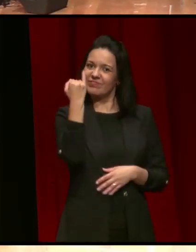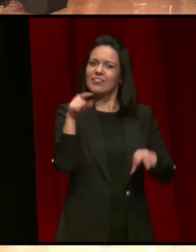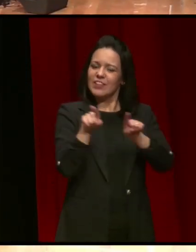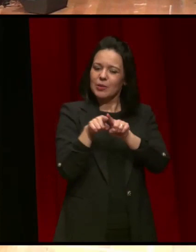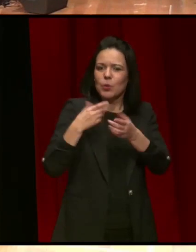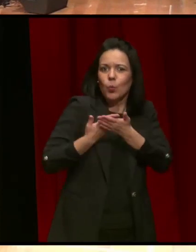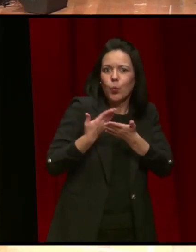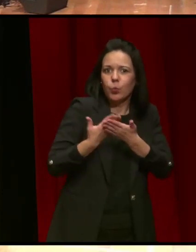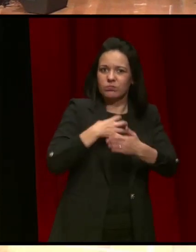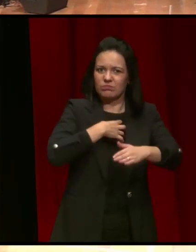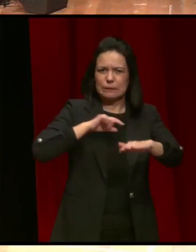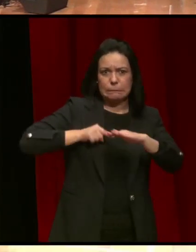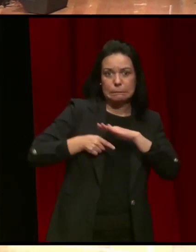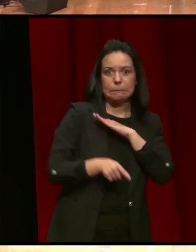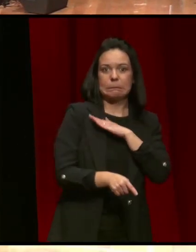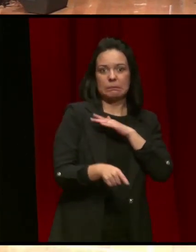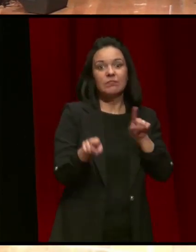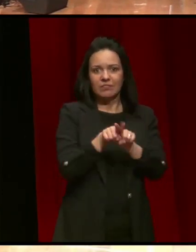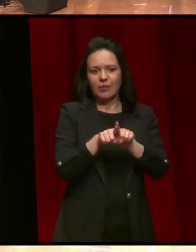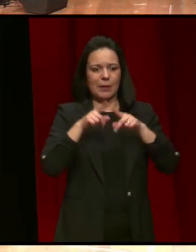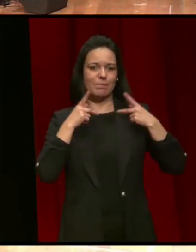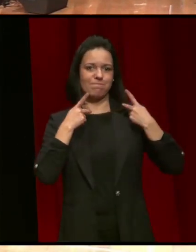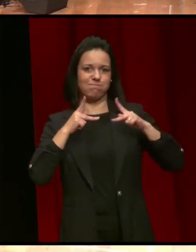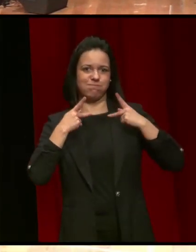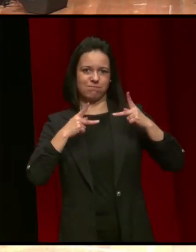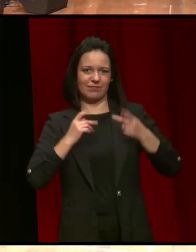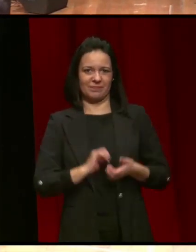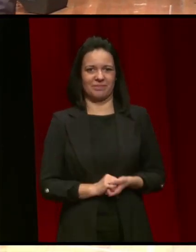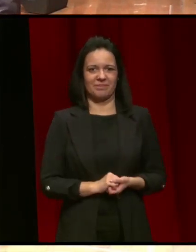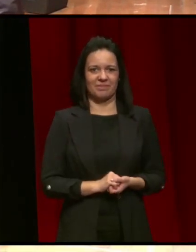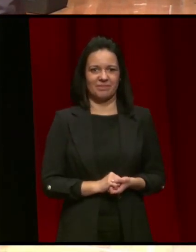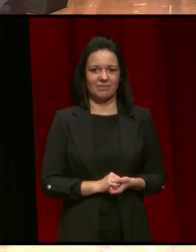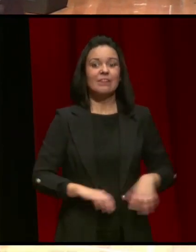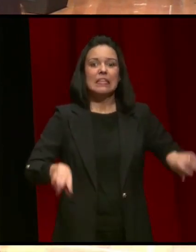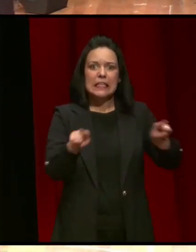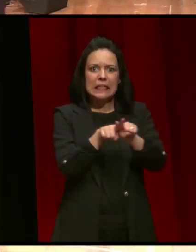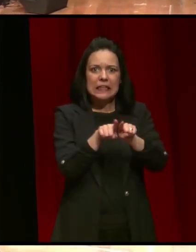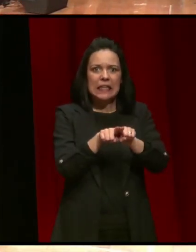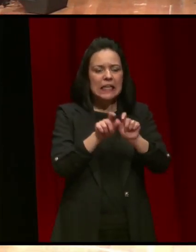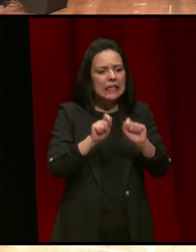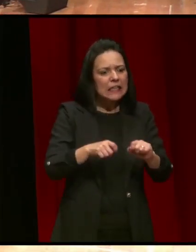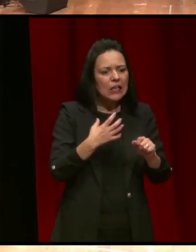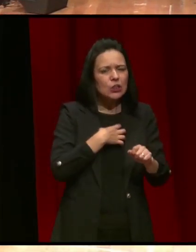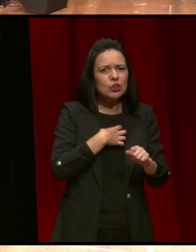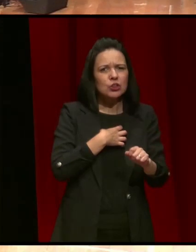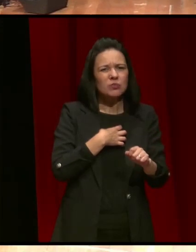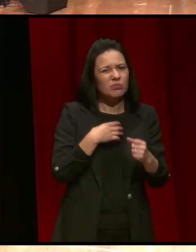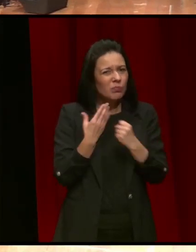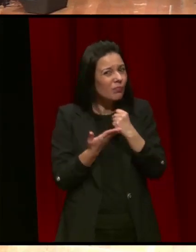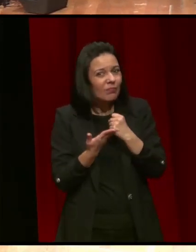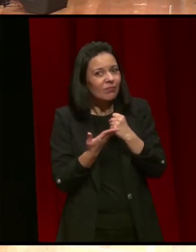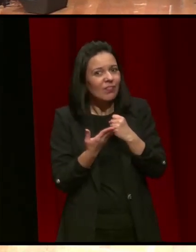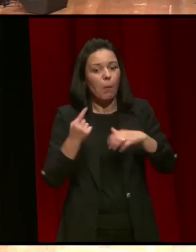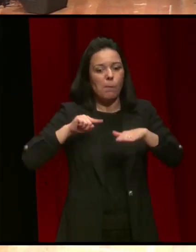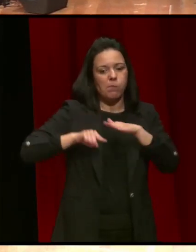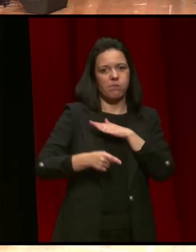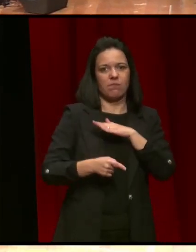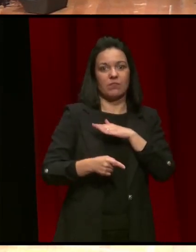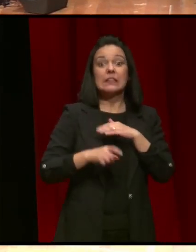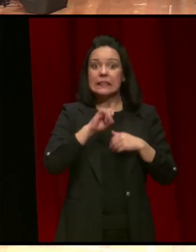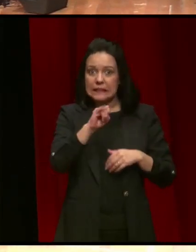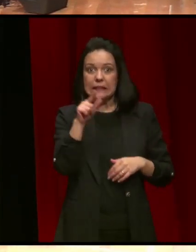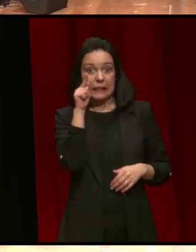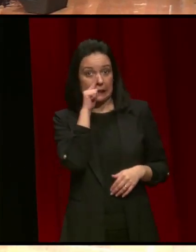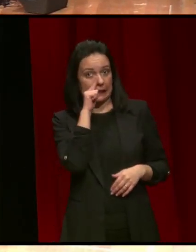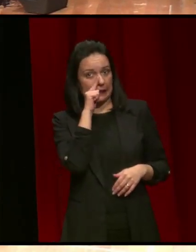estudo bíblico ou o seu sermão. Obviamente, isso acontece muito mais forte quando você estuda a língua original, o grego